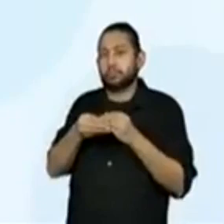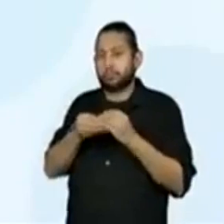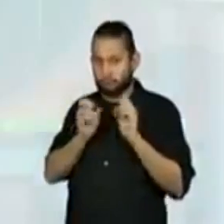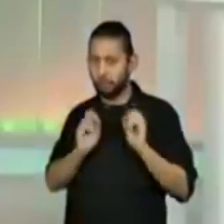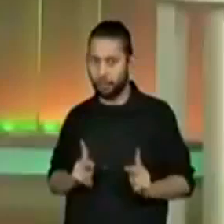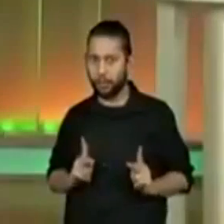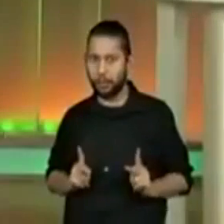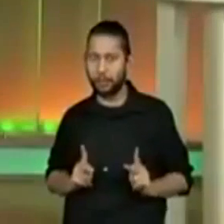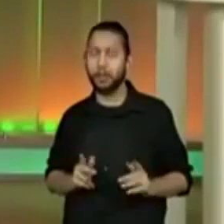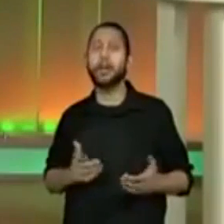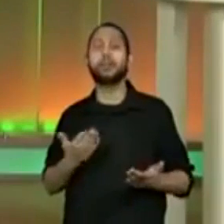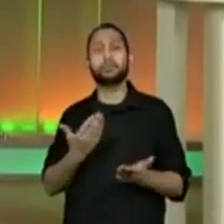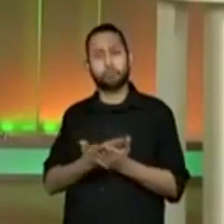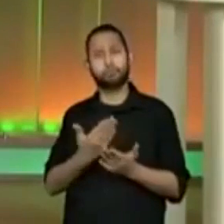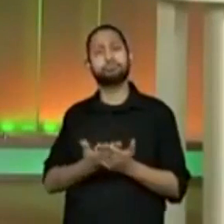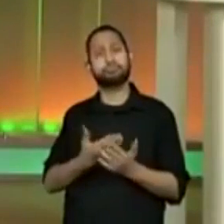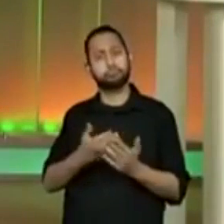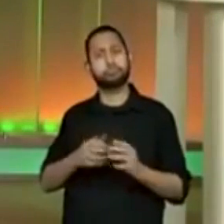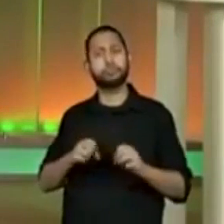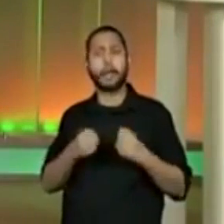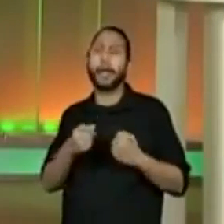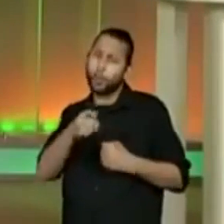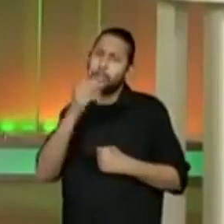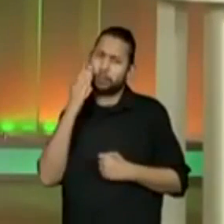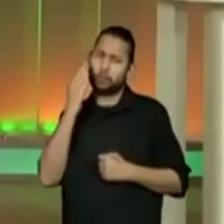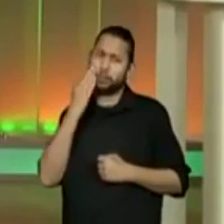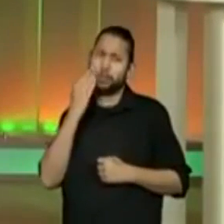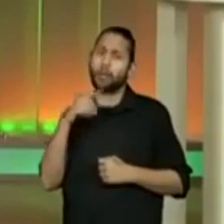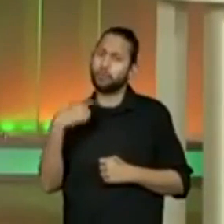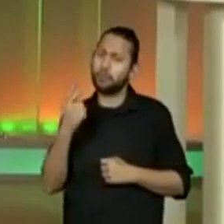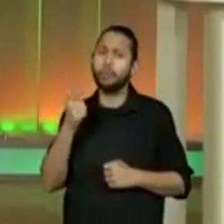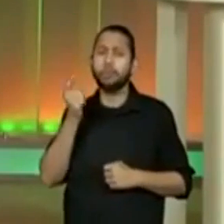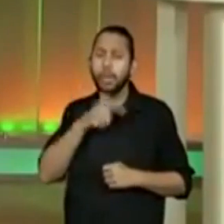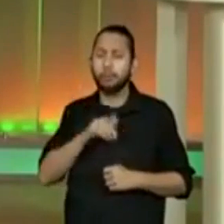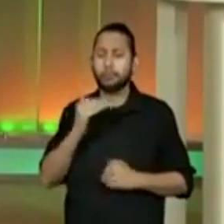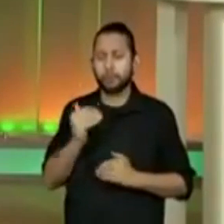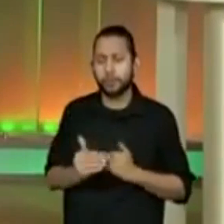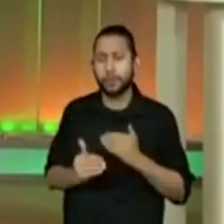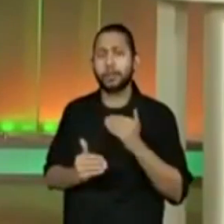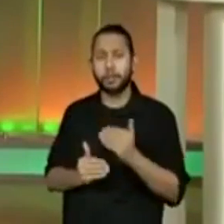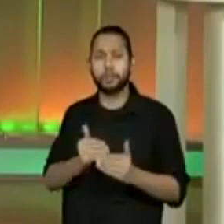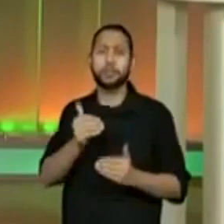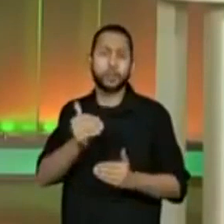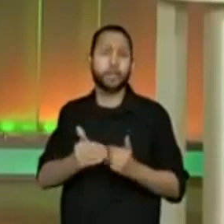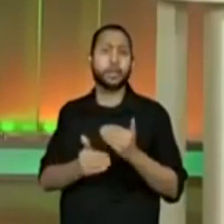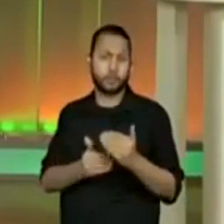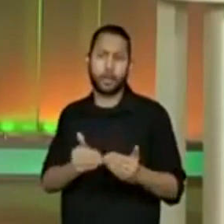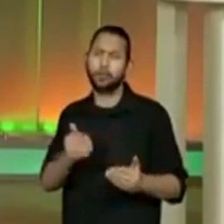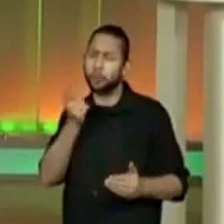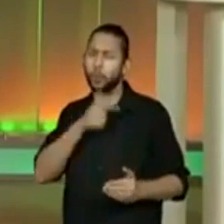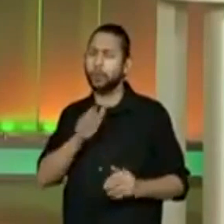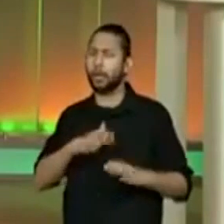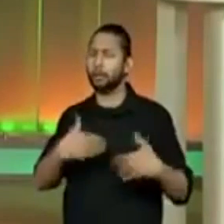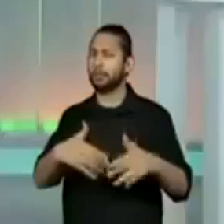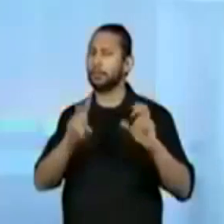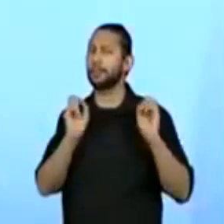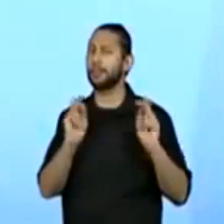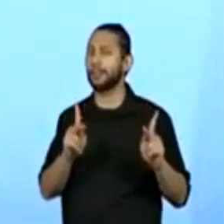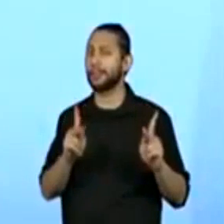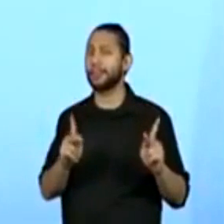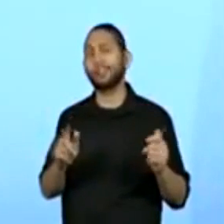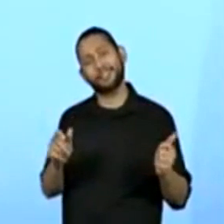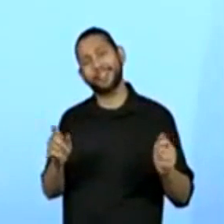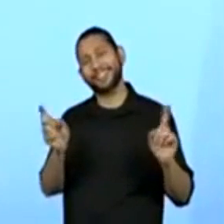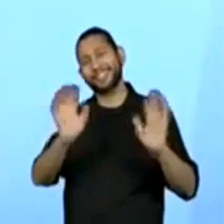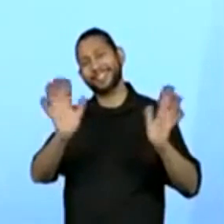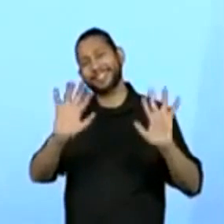outra aula e a gente reforça. Eu entendi que sim, é um assunto que a gente tem que ir com um pouco mais calma. Mas vai dar certo. Certo, galerinha? Até